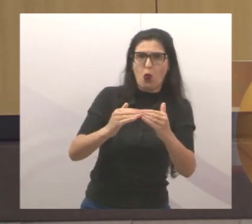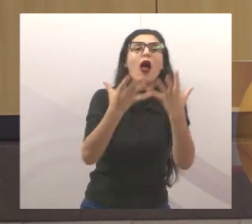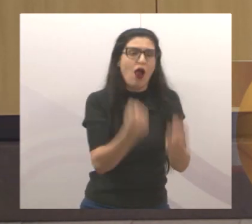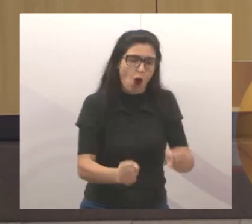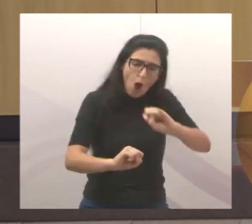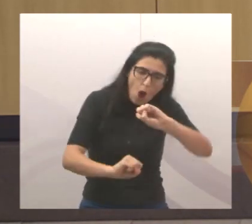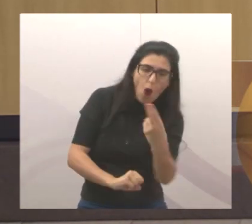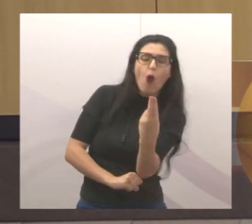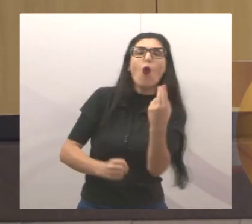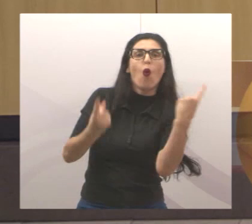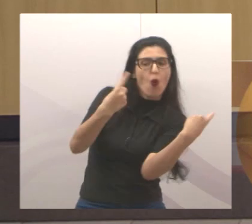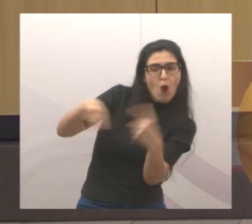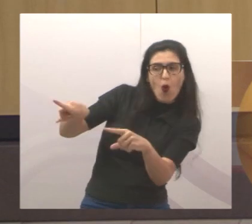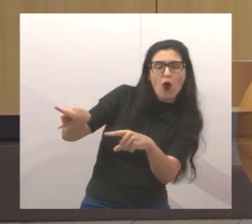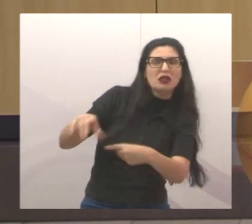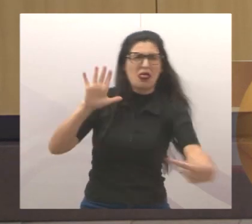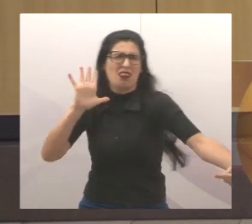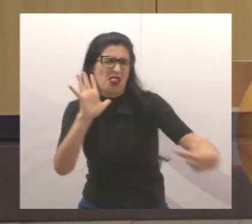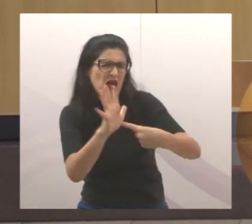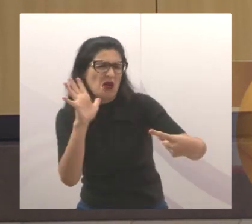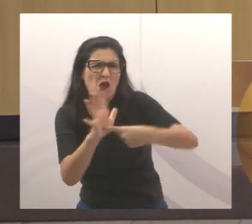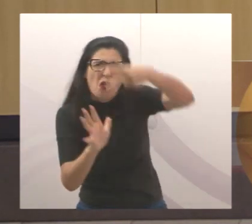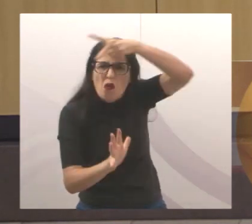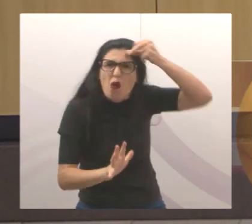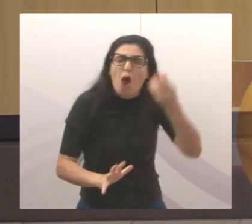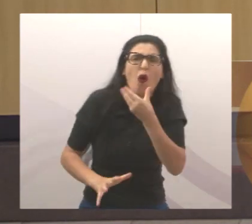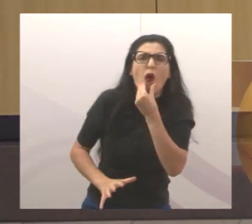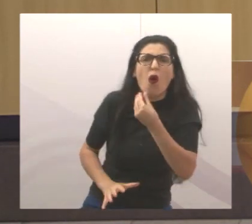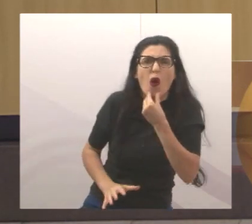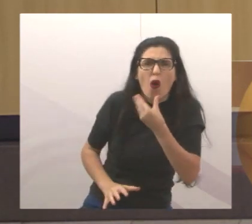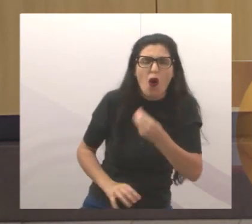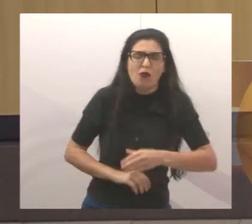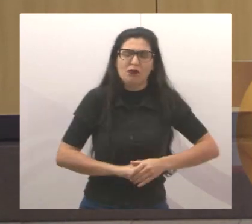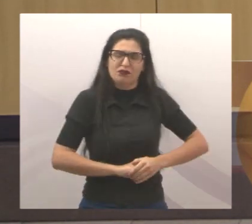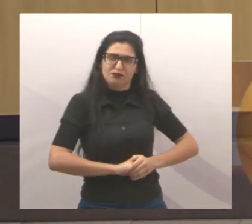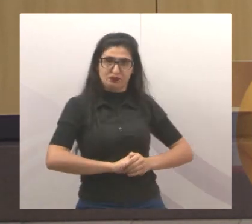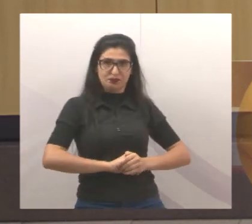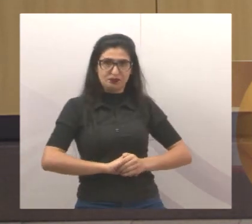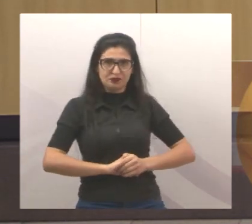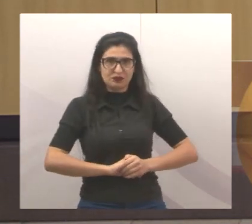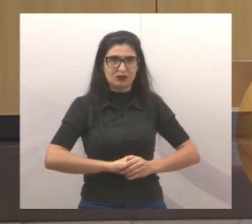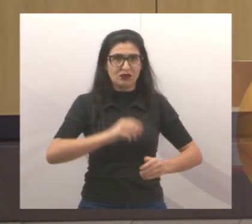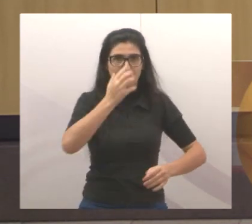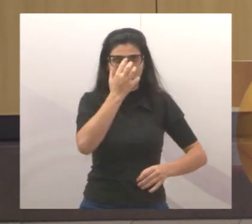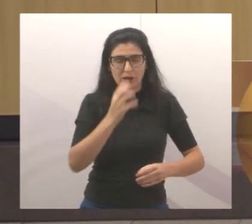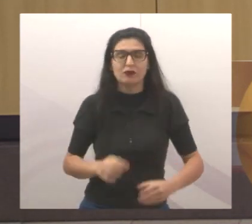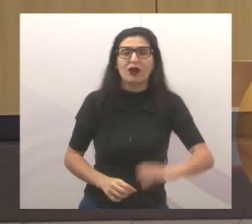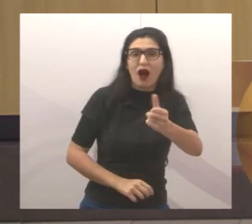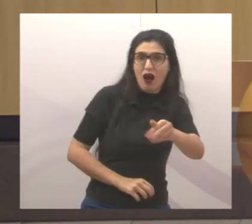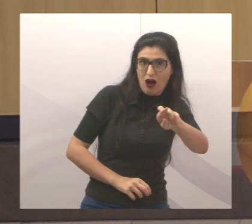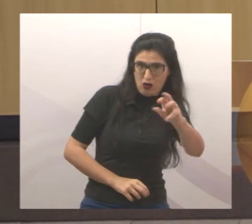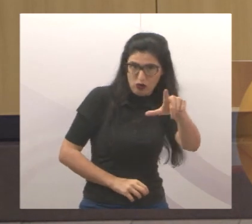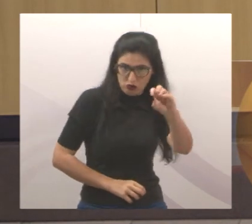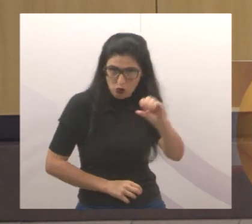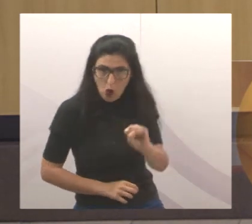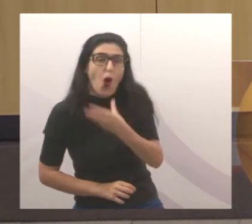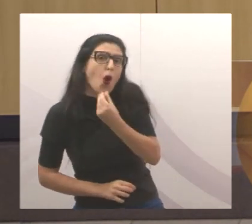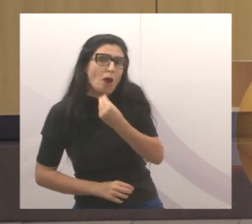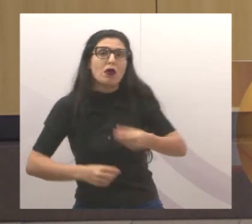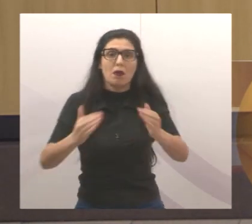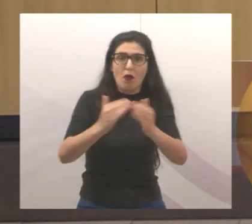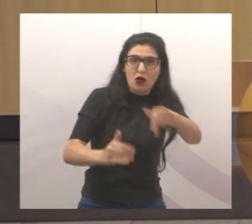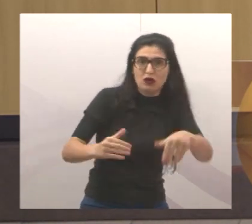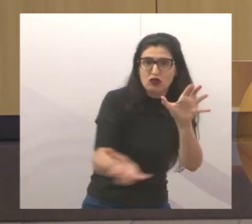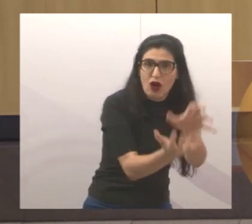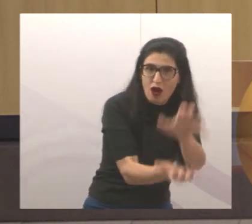contra a aceitação das denúncias formuladas pelos munícipes senhores Carlos Alexandre Santana dos Santos